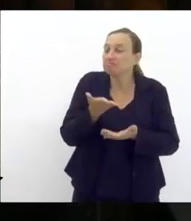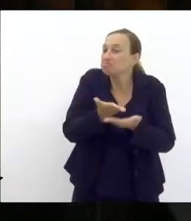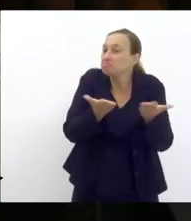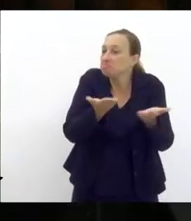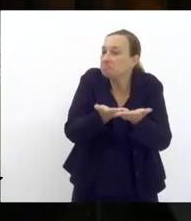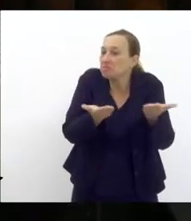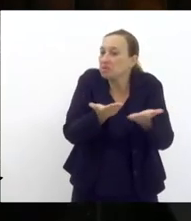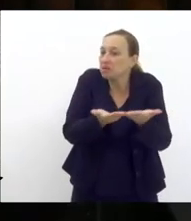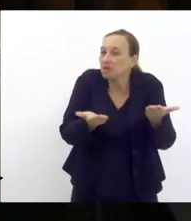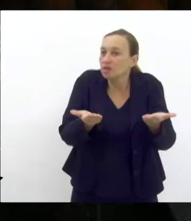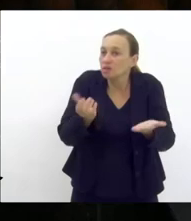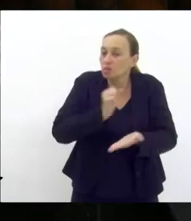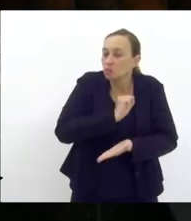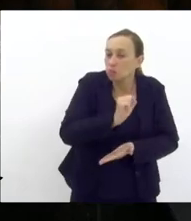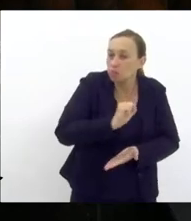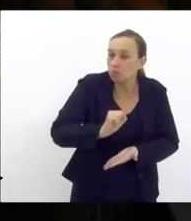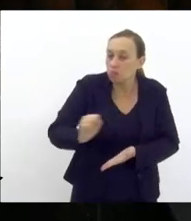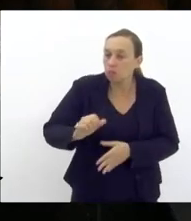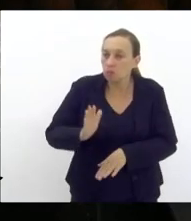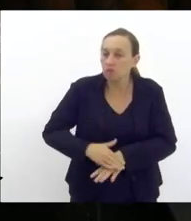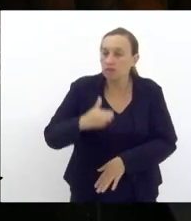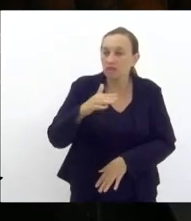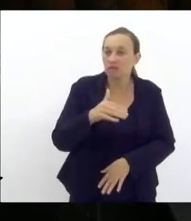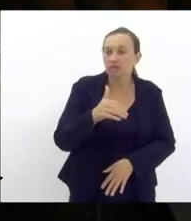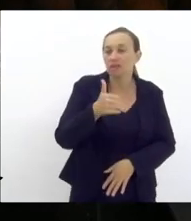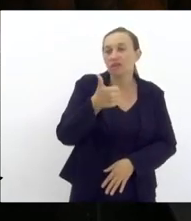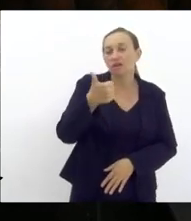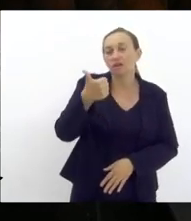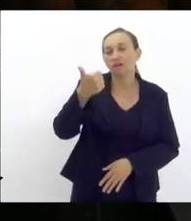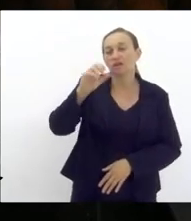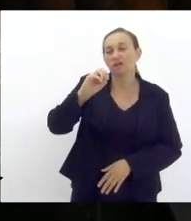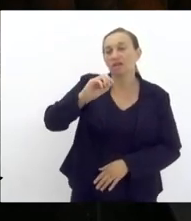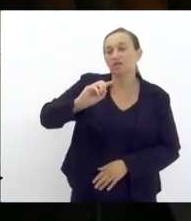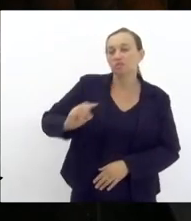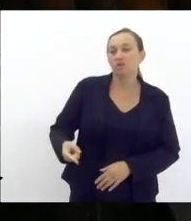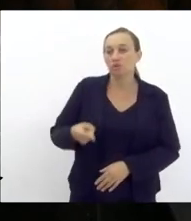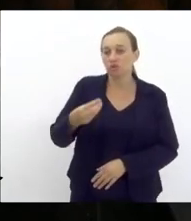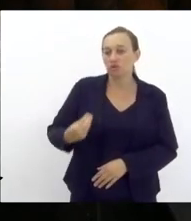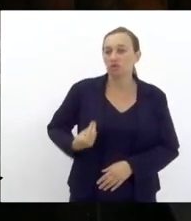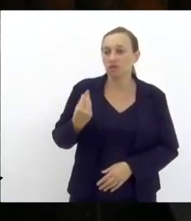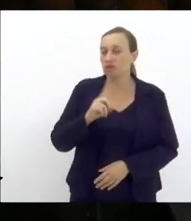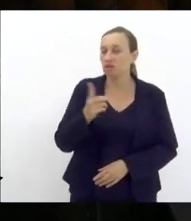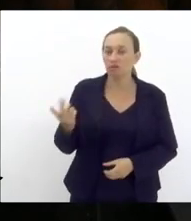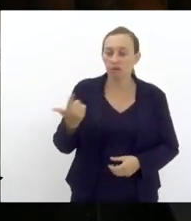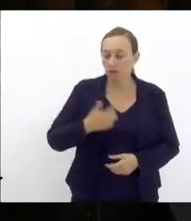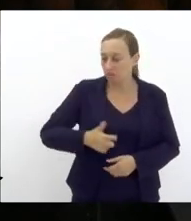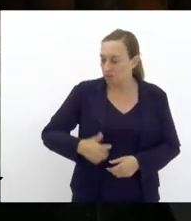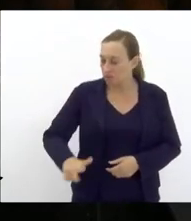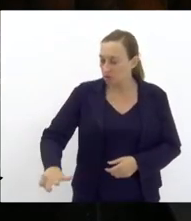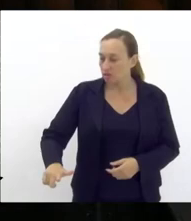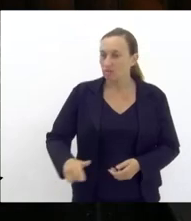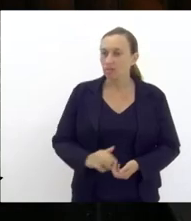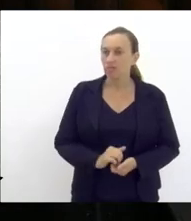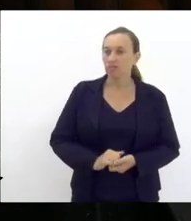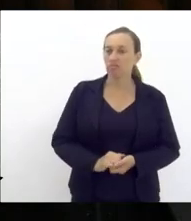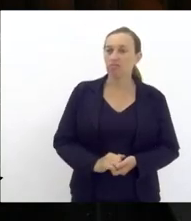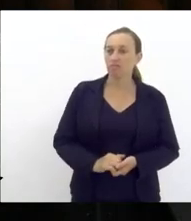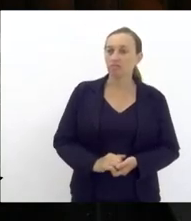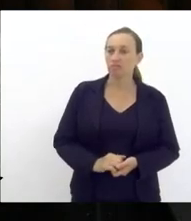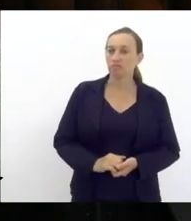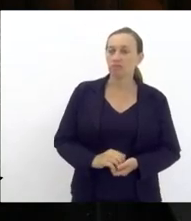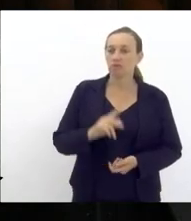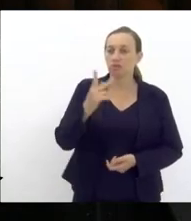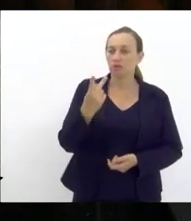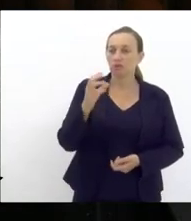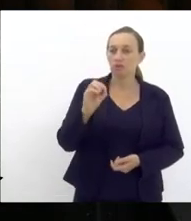por massacre de 10 milhões de vidas não mais se repitam o